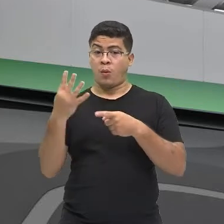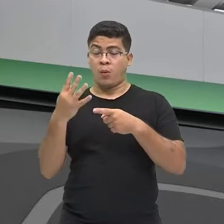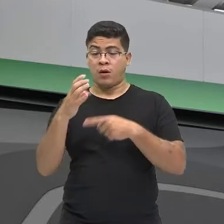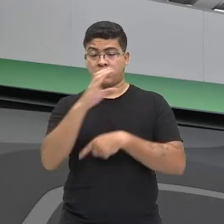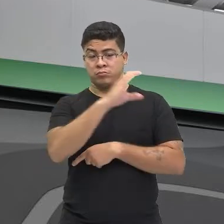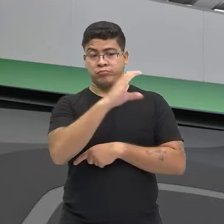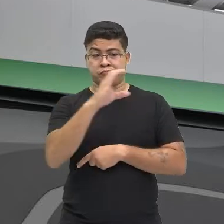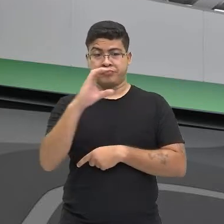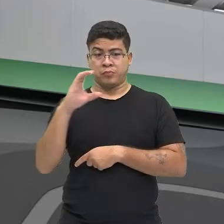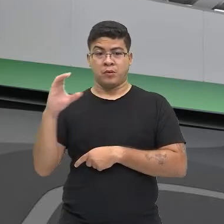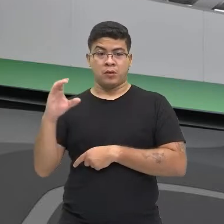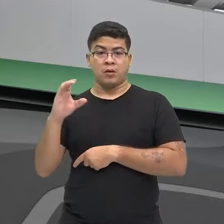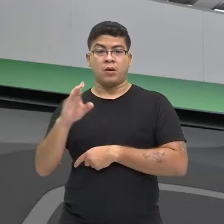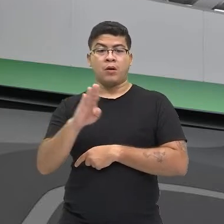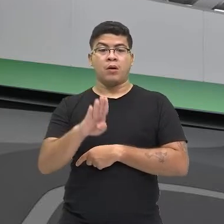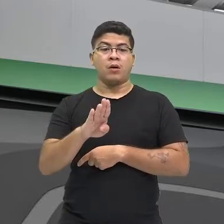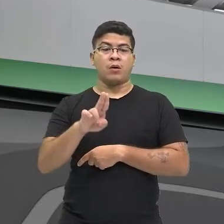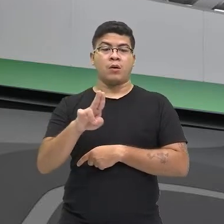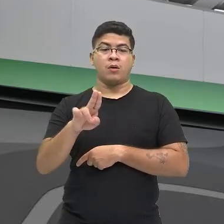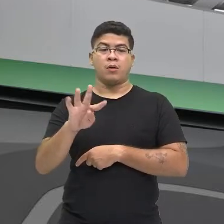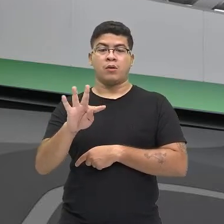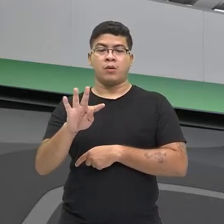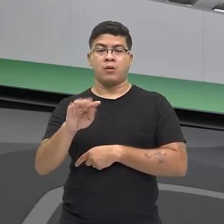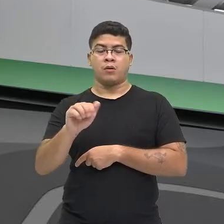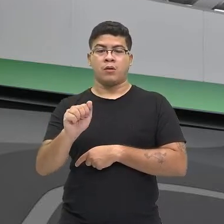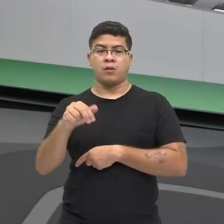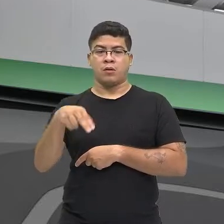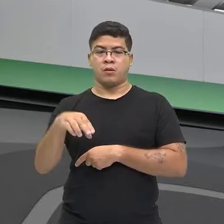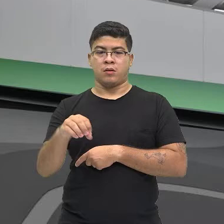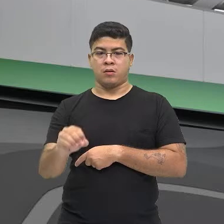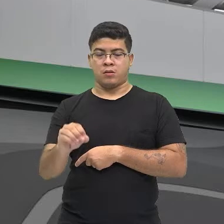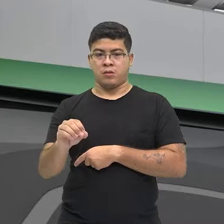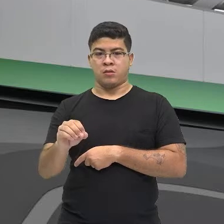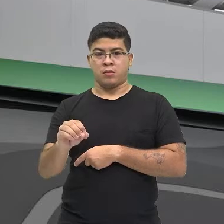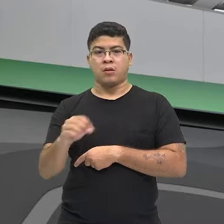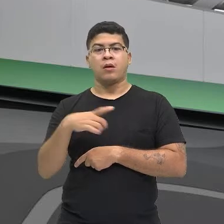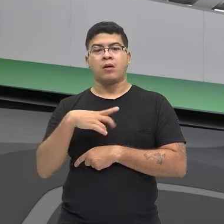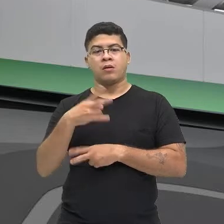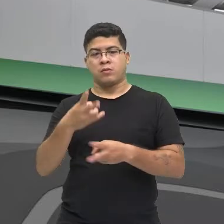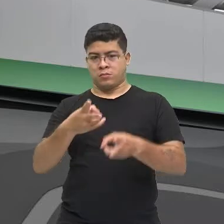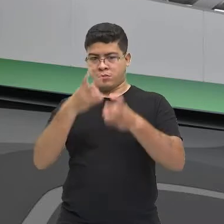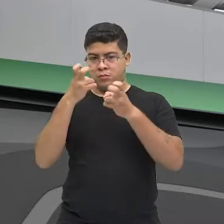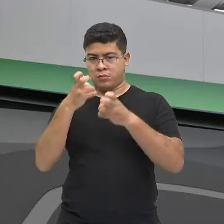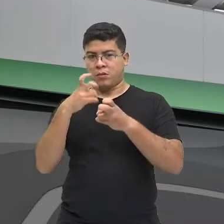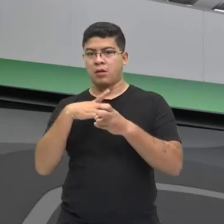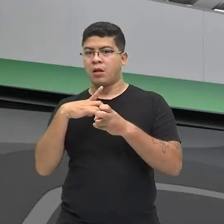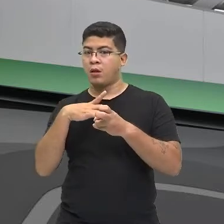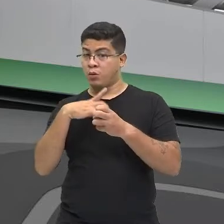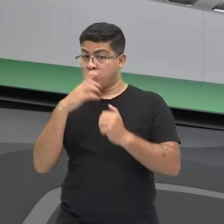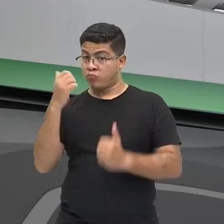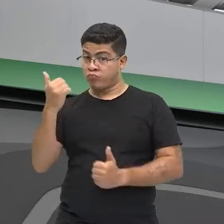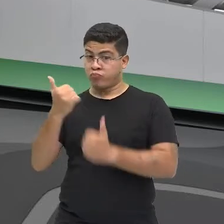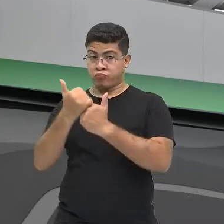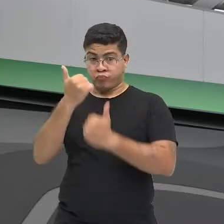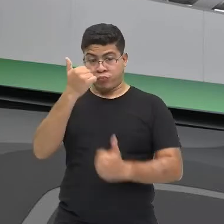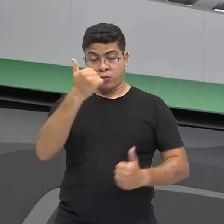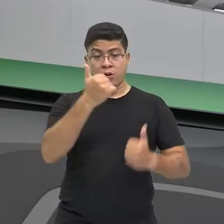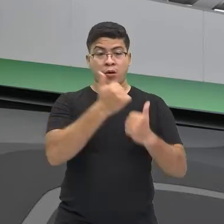aqui, ela é diferenciada por causa do NH2 que substituiu 2 vezes, tem 2 vezes, então é